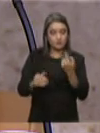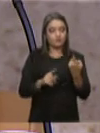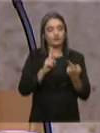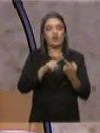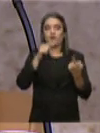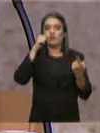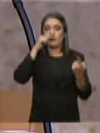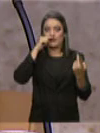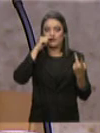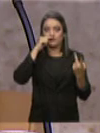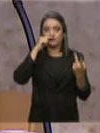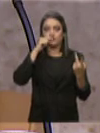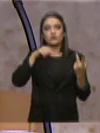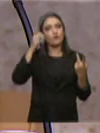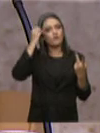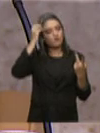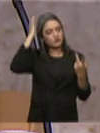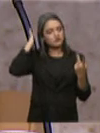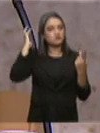Edson Fachin, Luiz Fux,